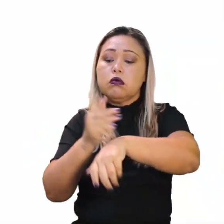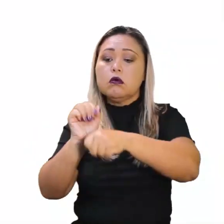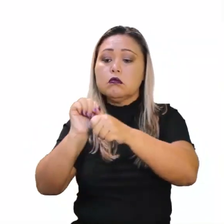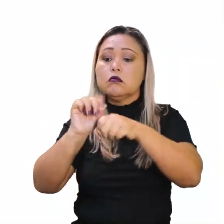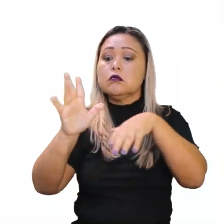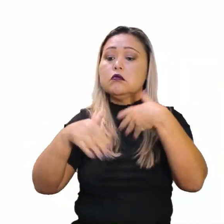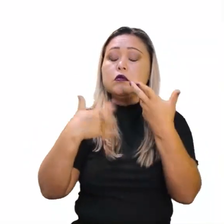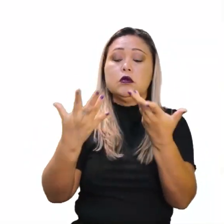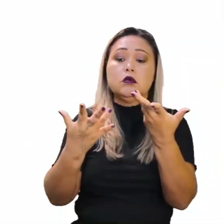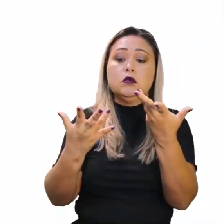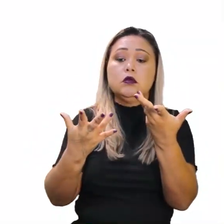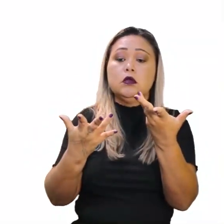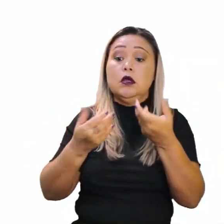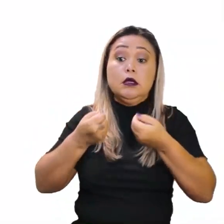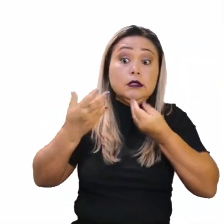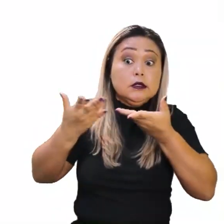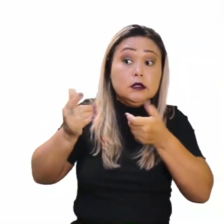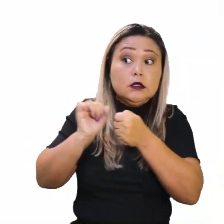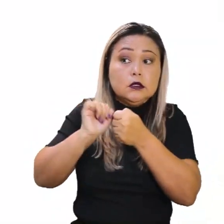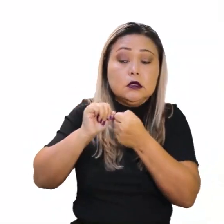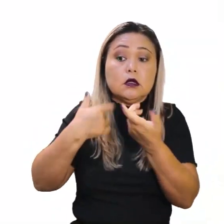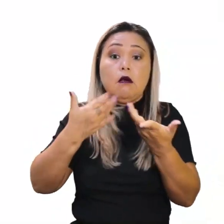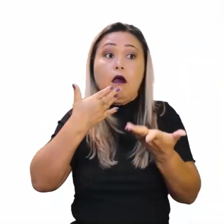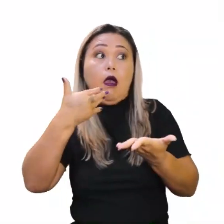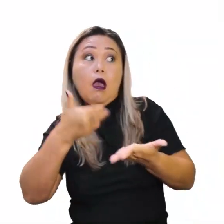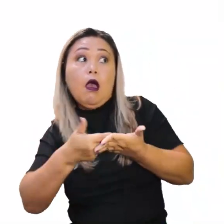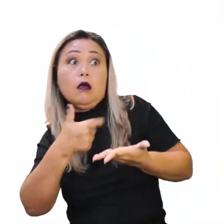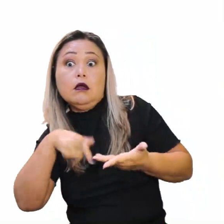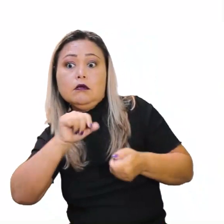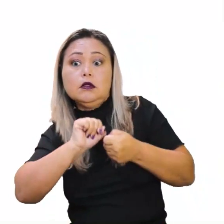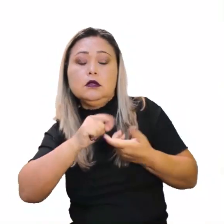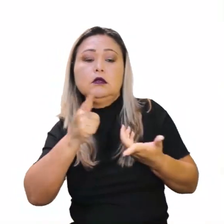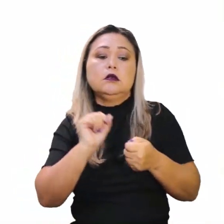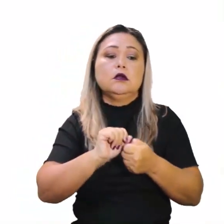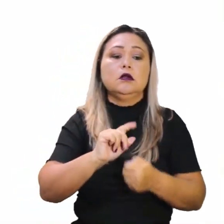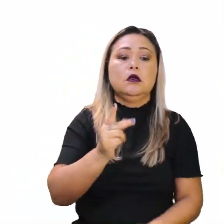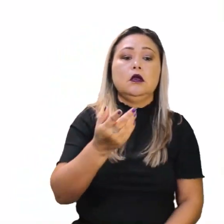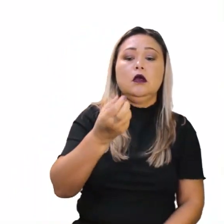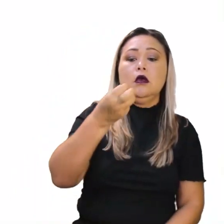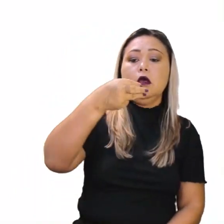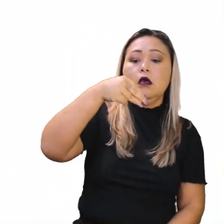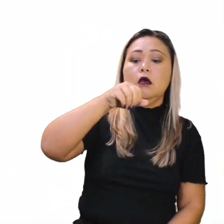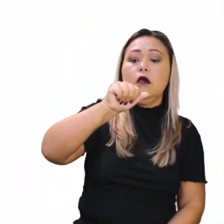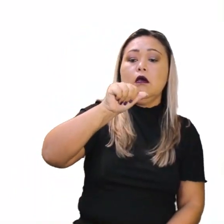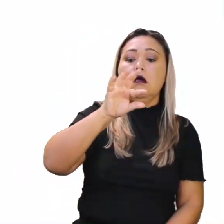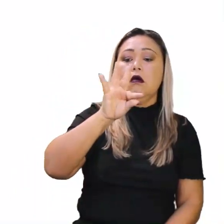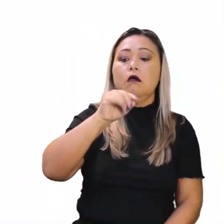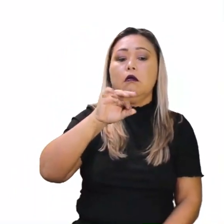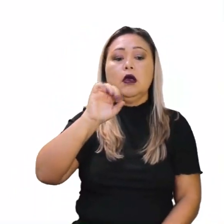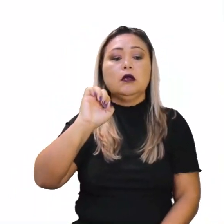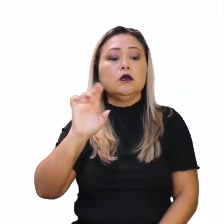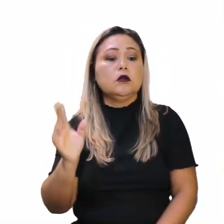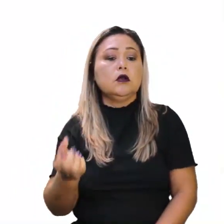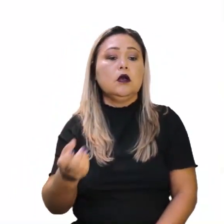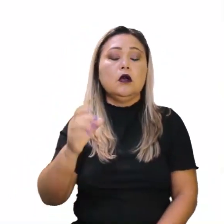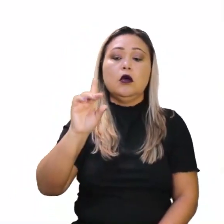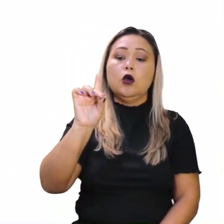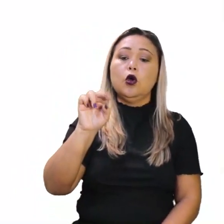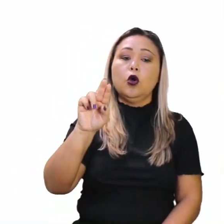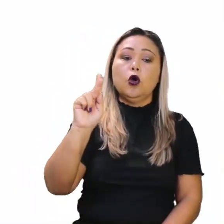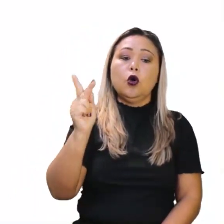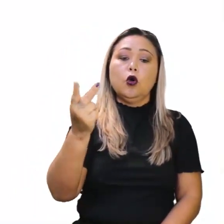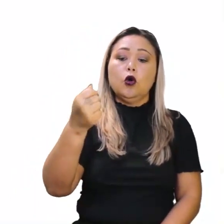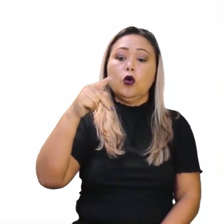revolucionária, tão instigante. Seria Henri Matisse, Marcel Duchamp, Pablo